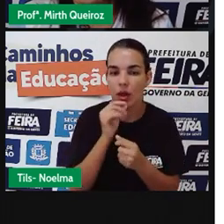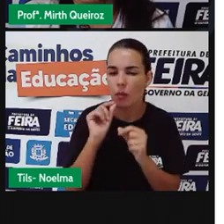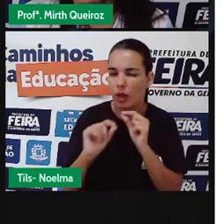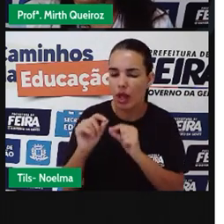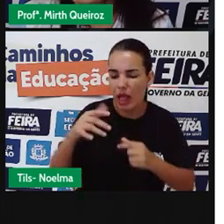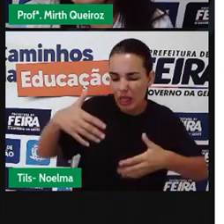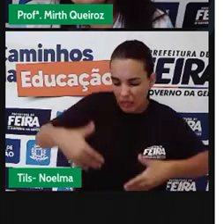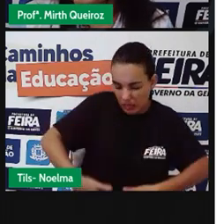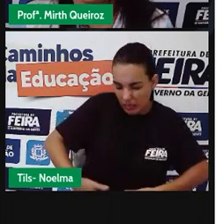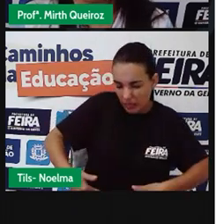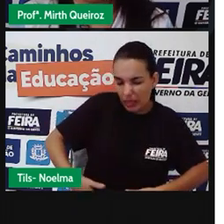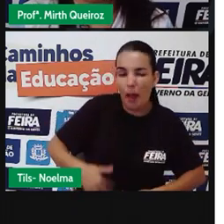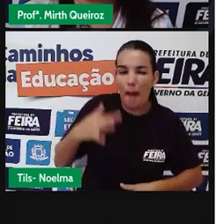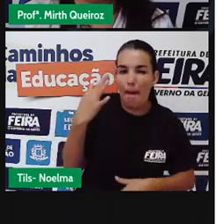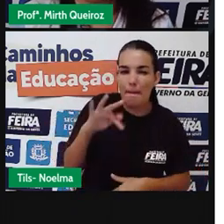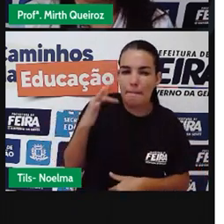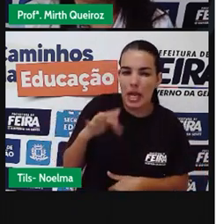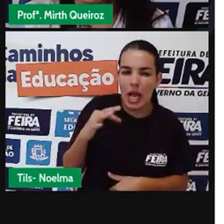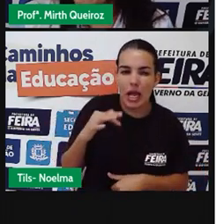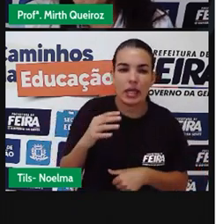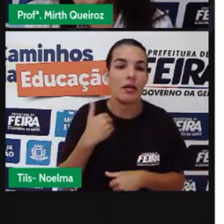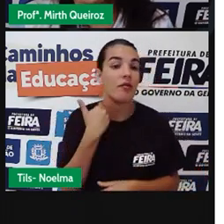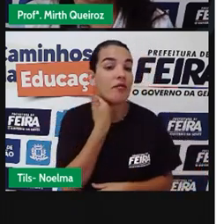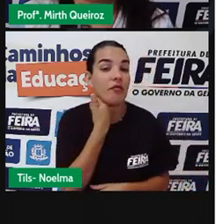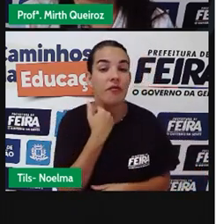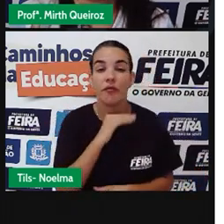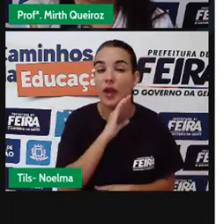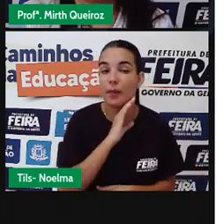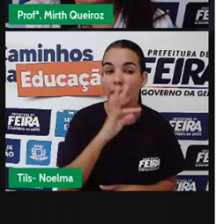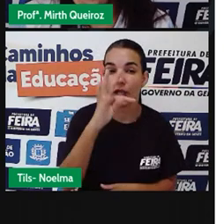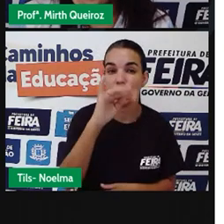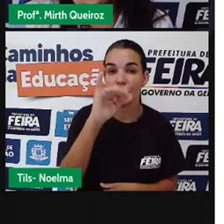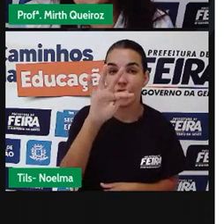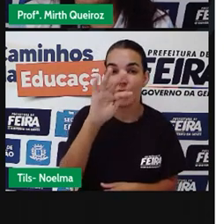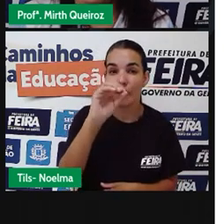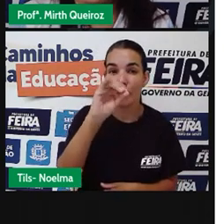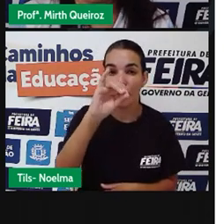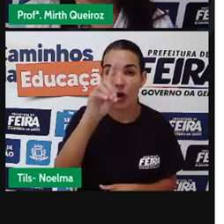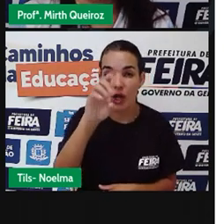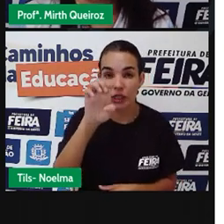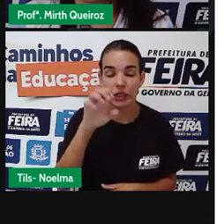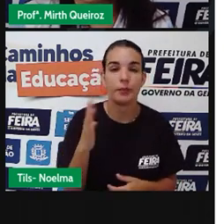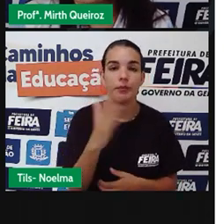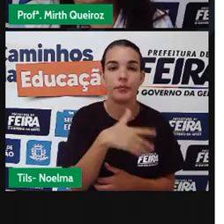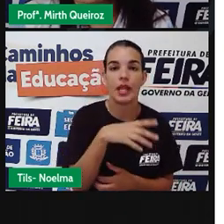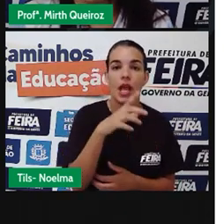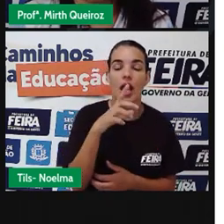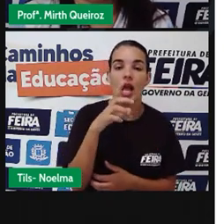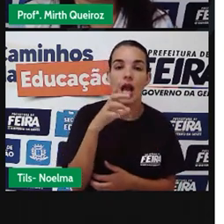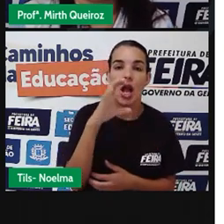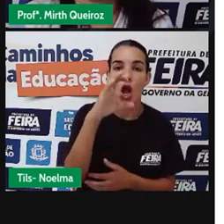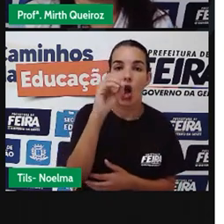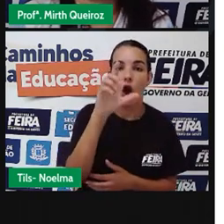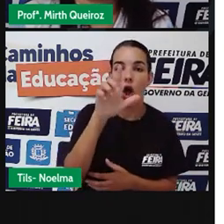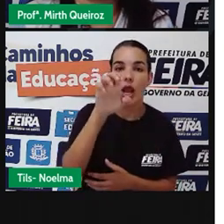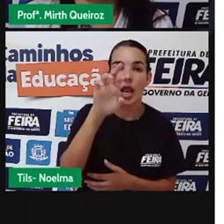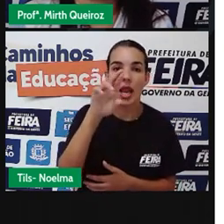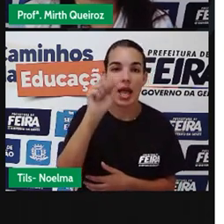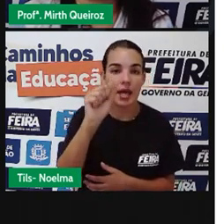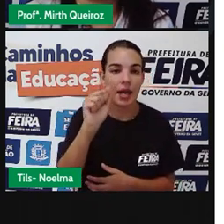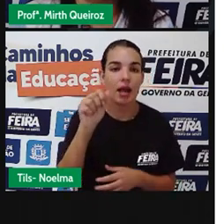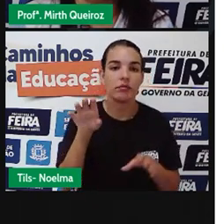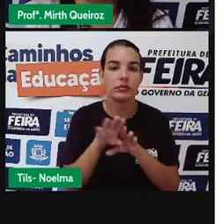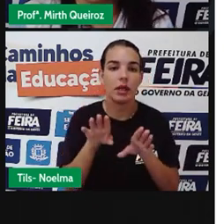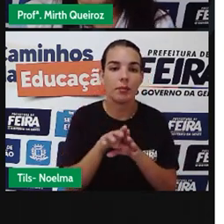até seria bacteriana aspecto Boyd a cólera a leptospirose EA